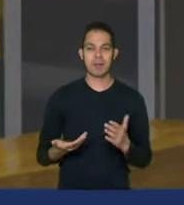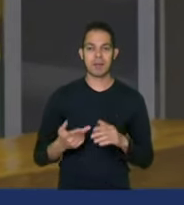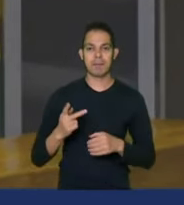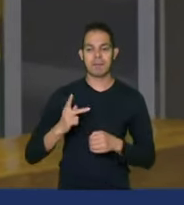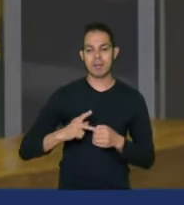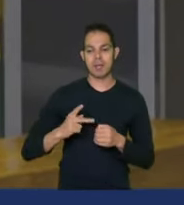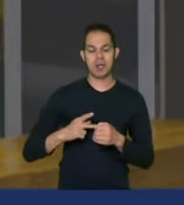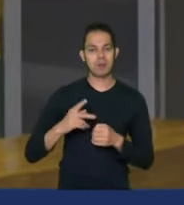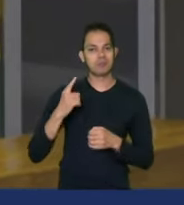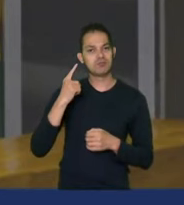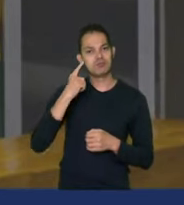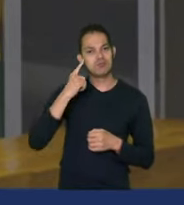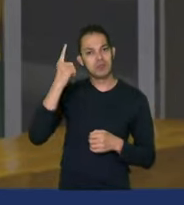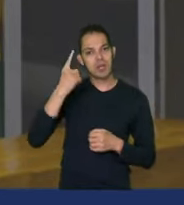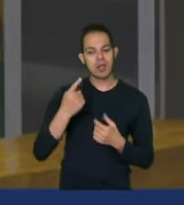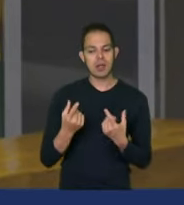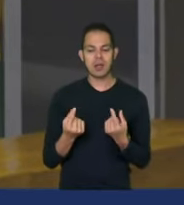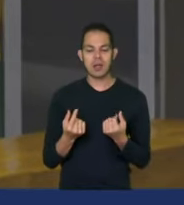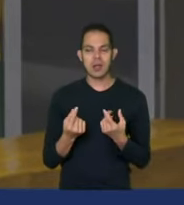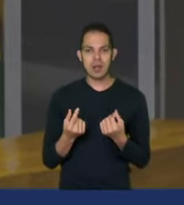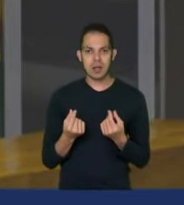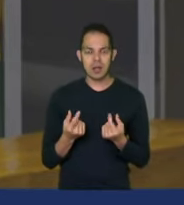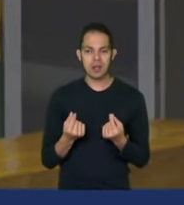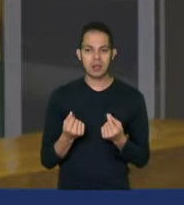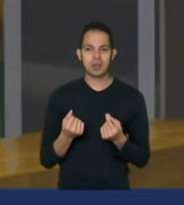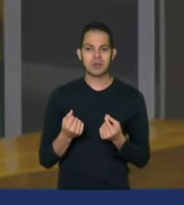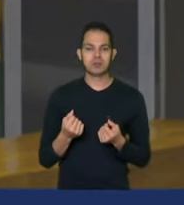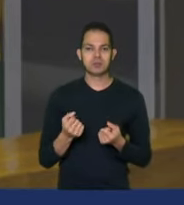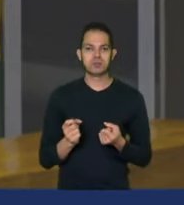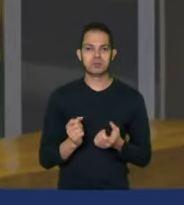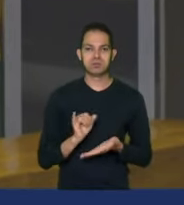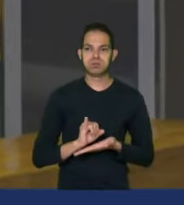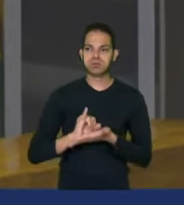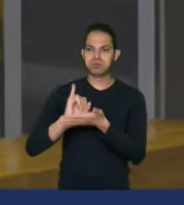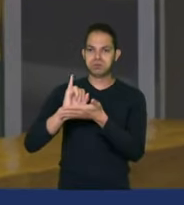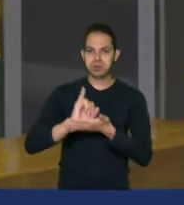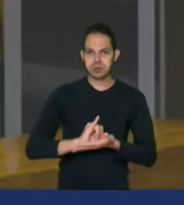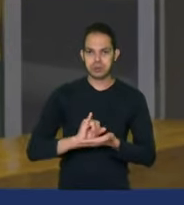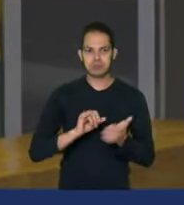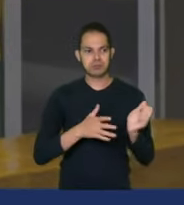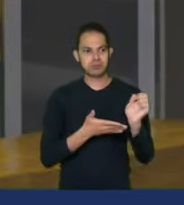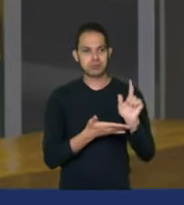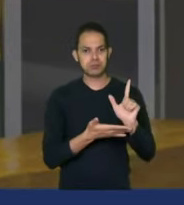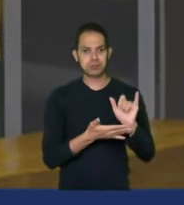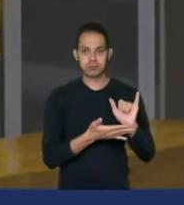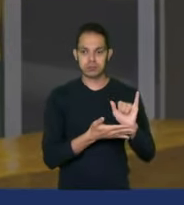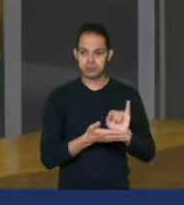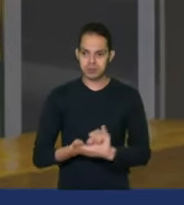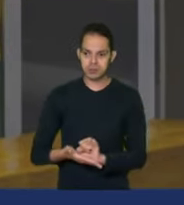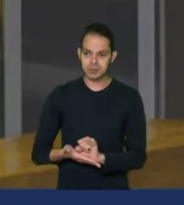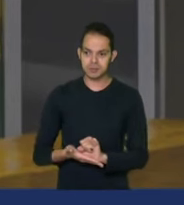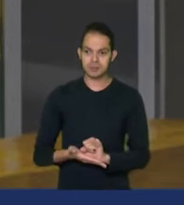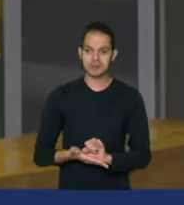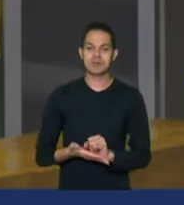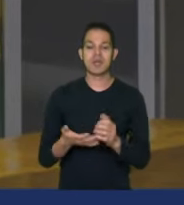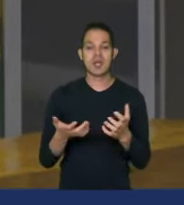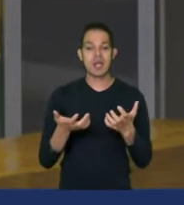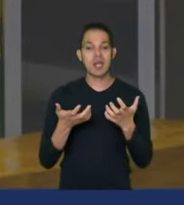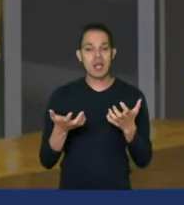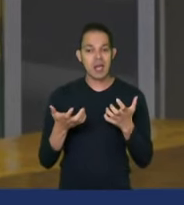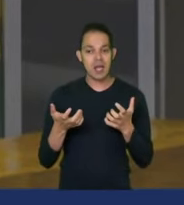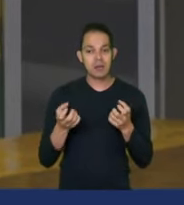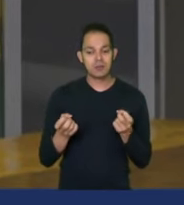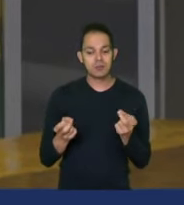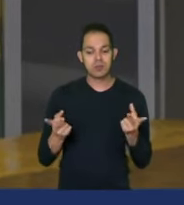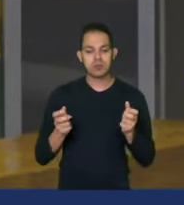preço suficiente para trazer determinado volume de importações que ela, que ela deseja para suprir o mercado interno. Ela